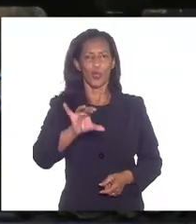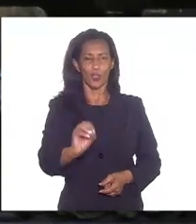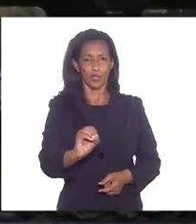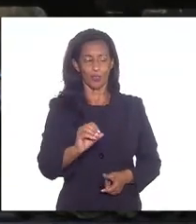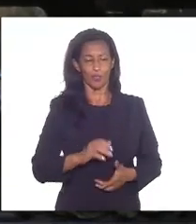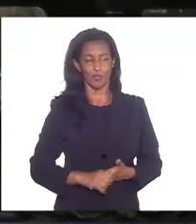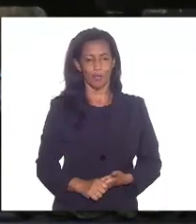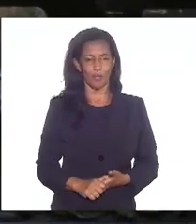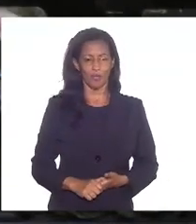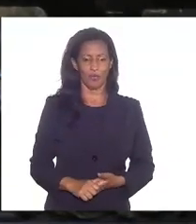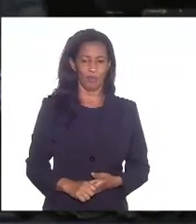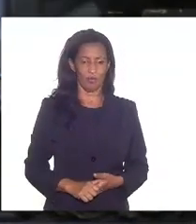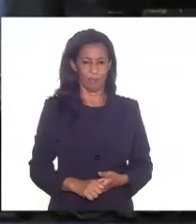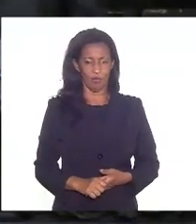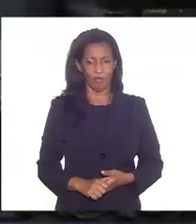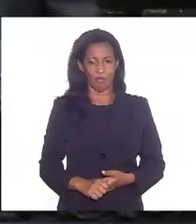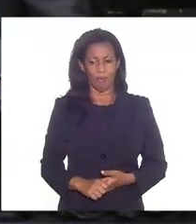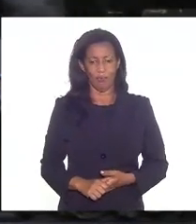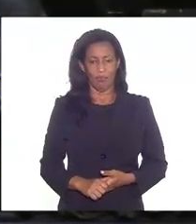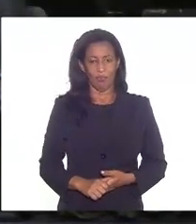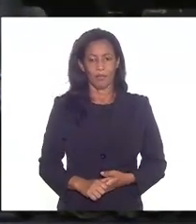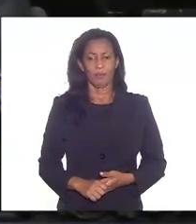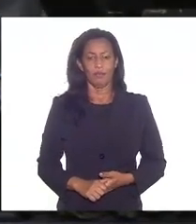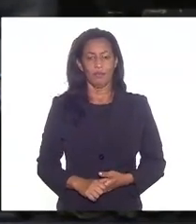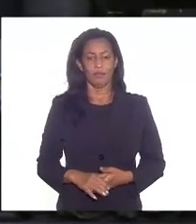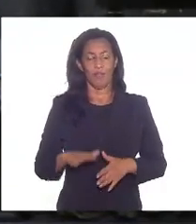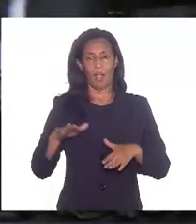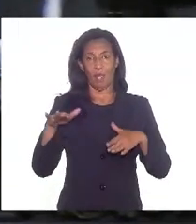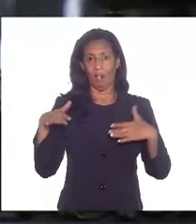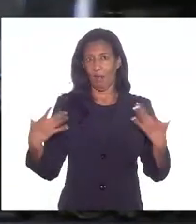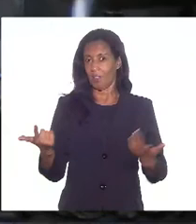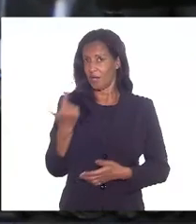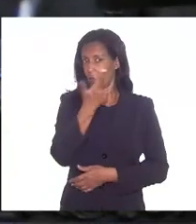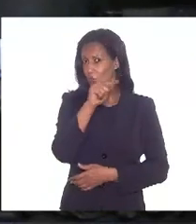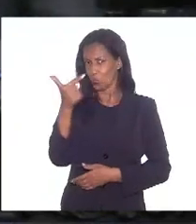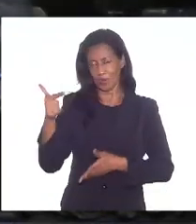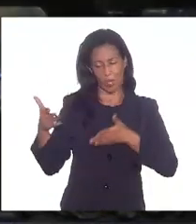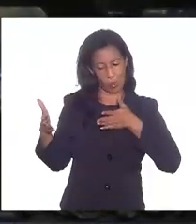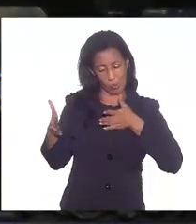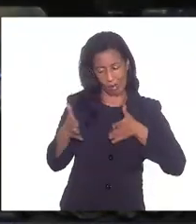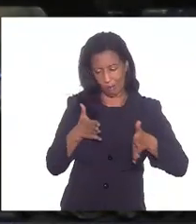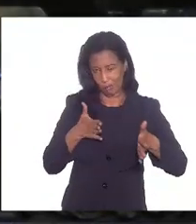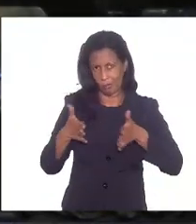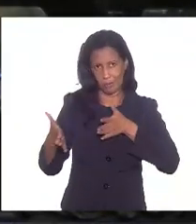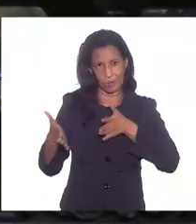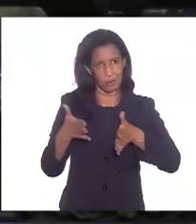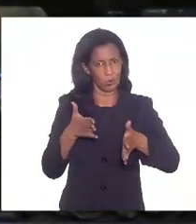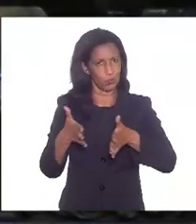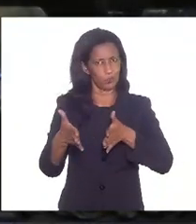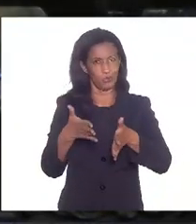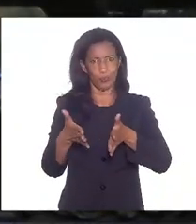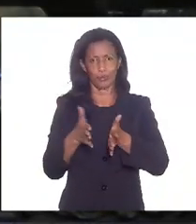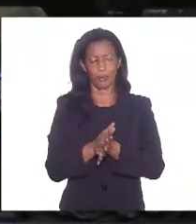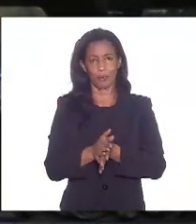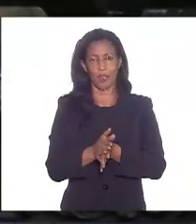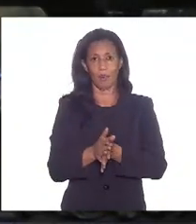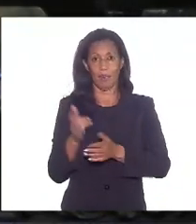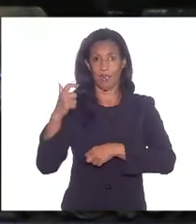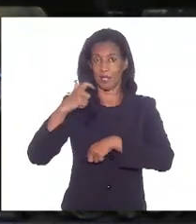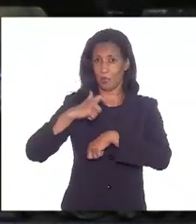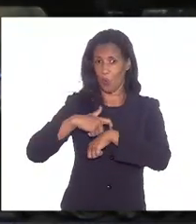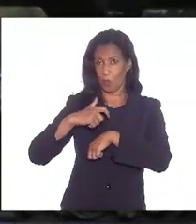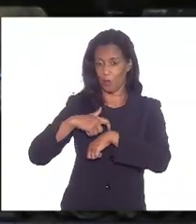ainda não tem um caminho ainda definido, mas eu tenho que, nesse